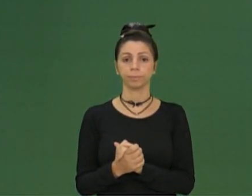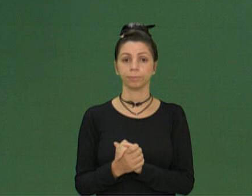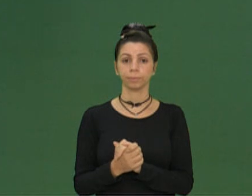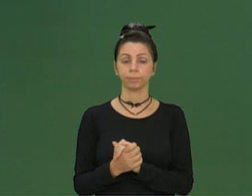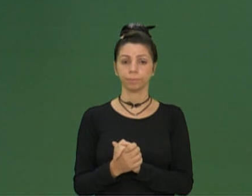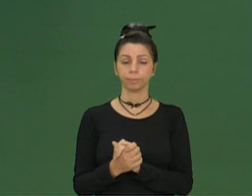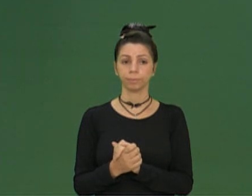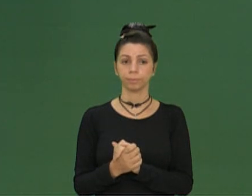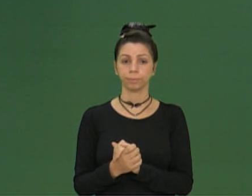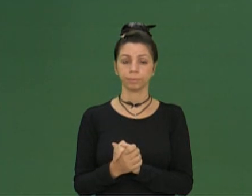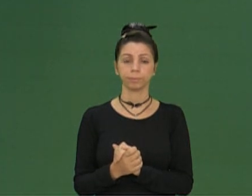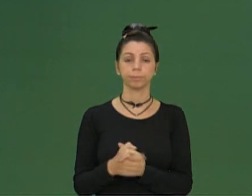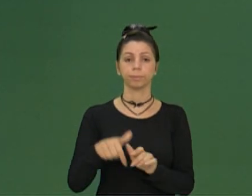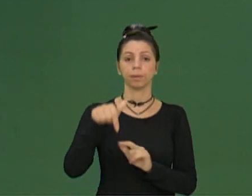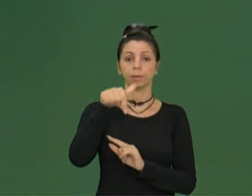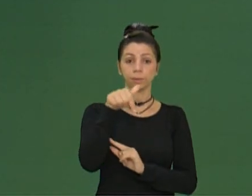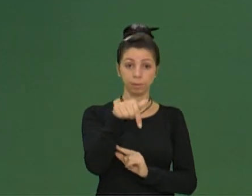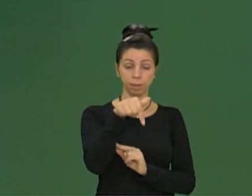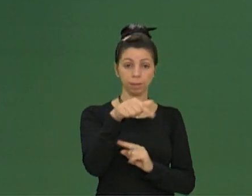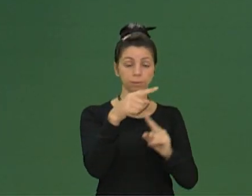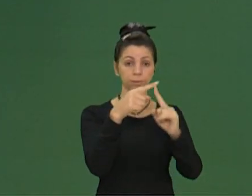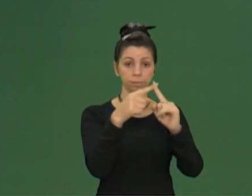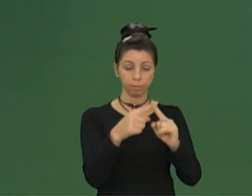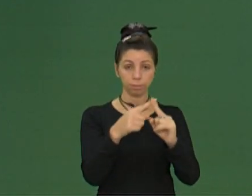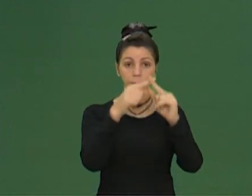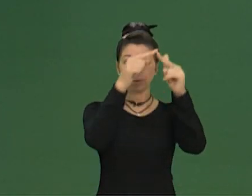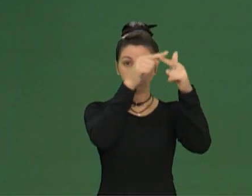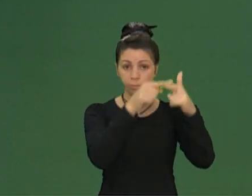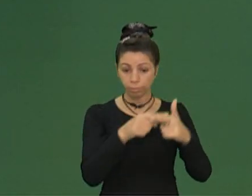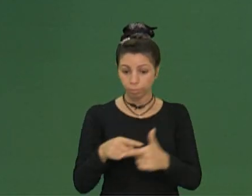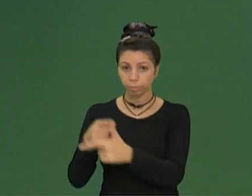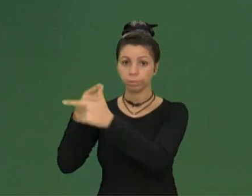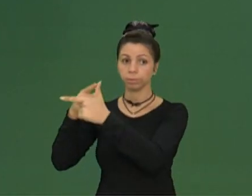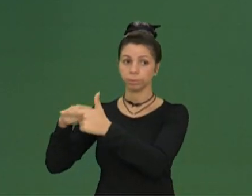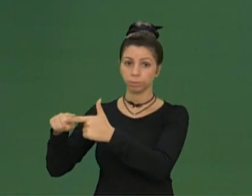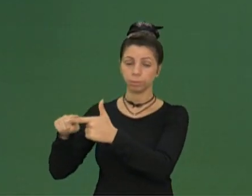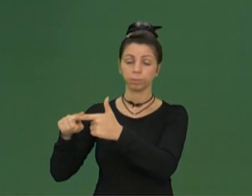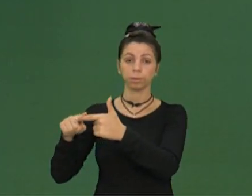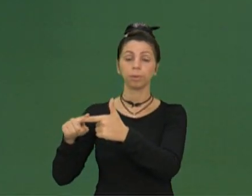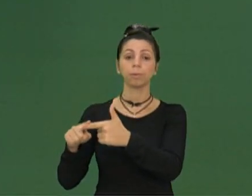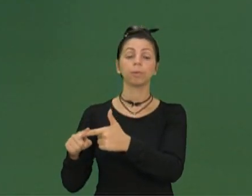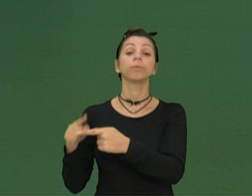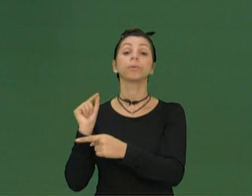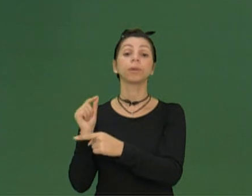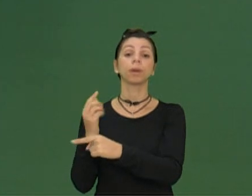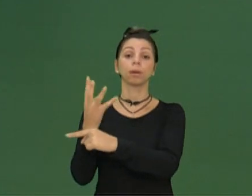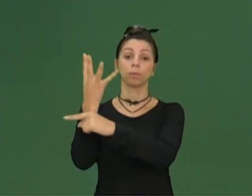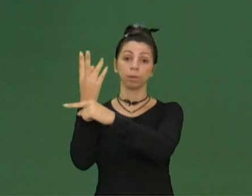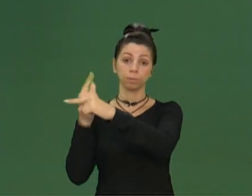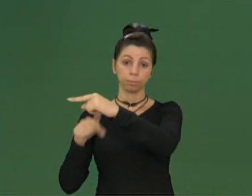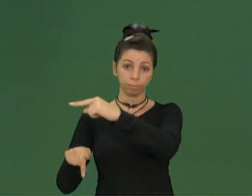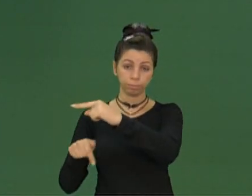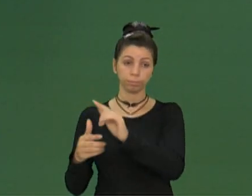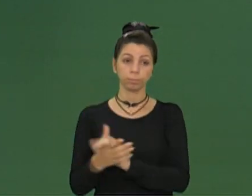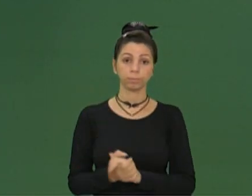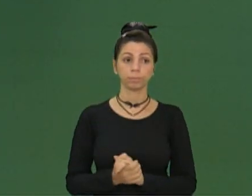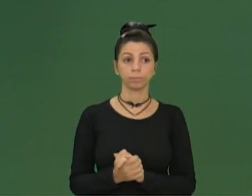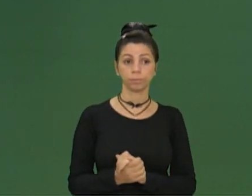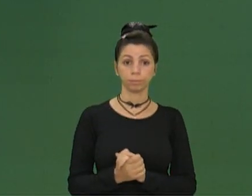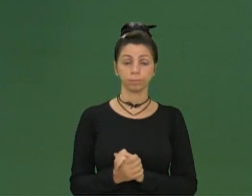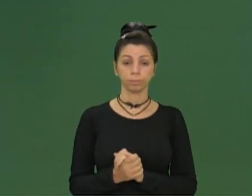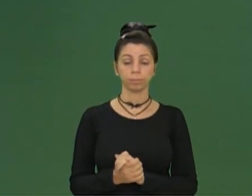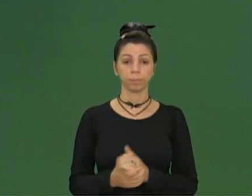multiplicando, está multiplicando, passando, dividindo, o que acontece? 4 sétimos. Eu tenho aqui o quê? A solução